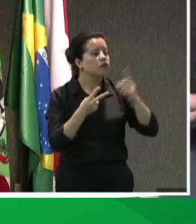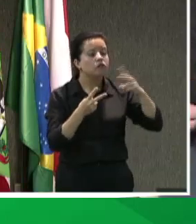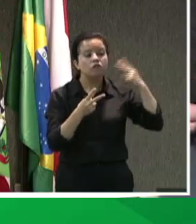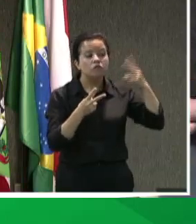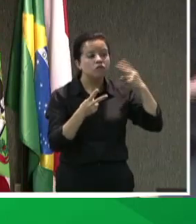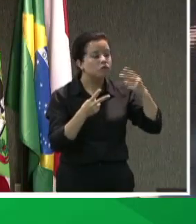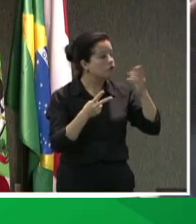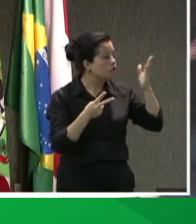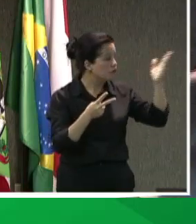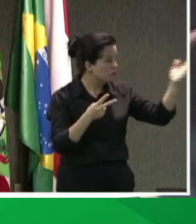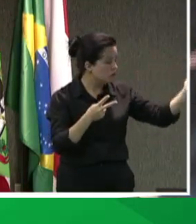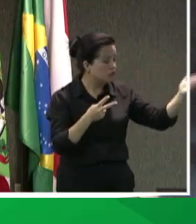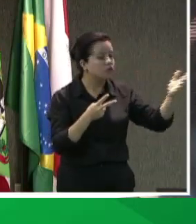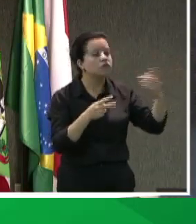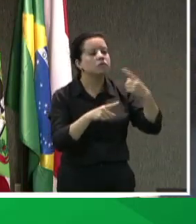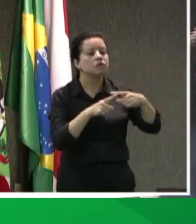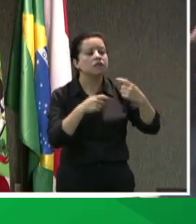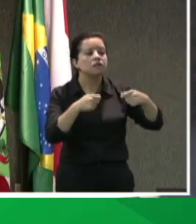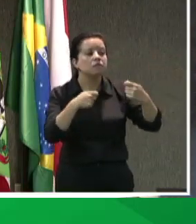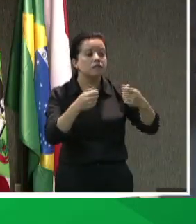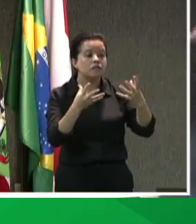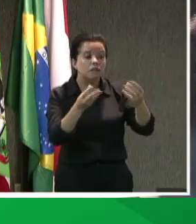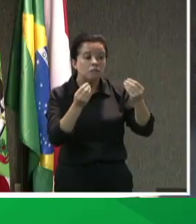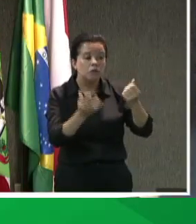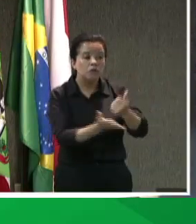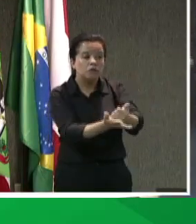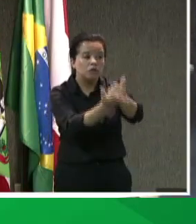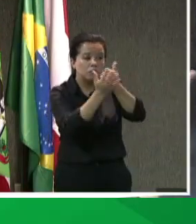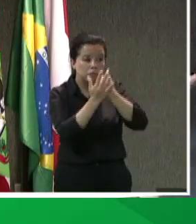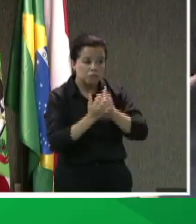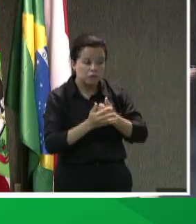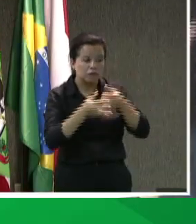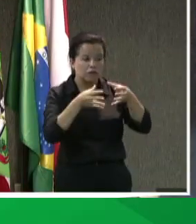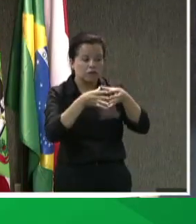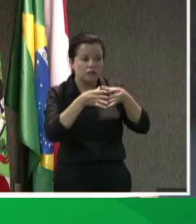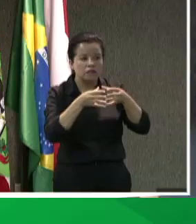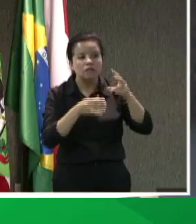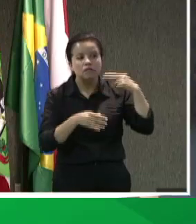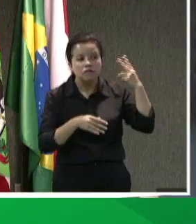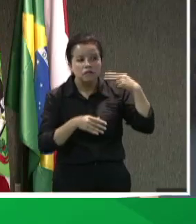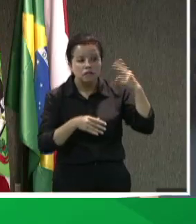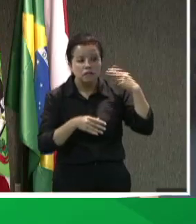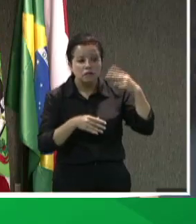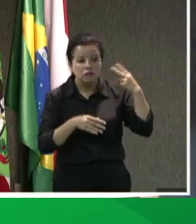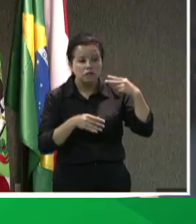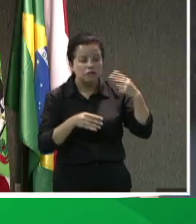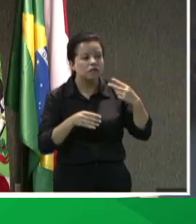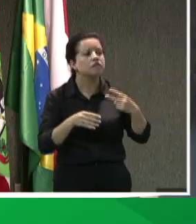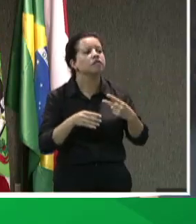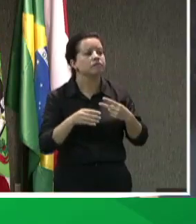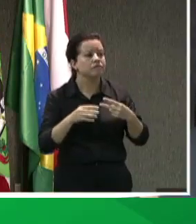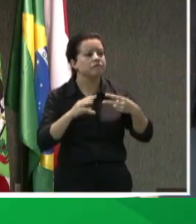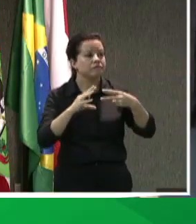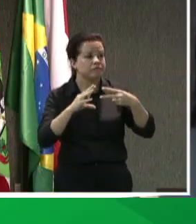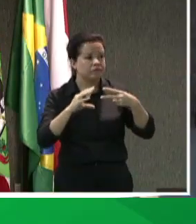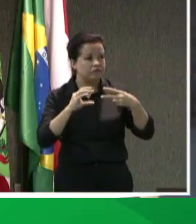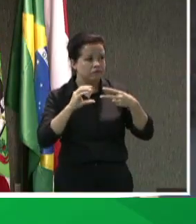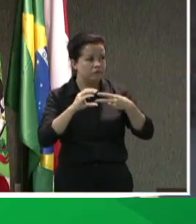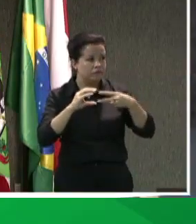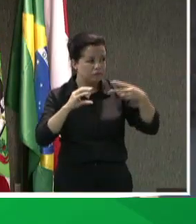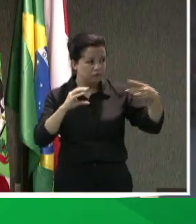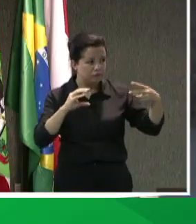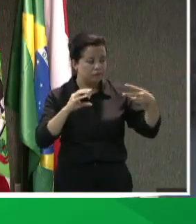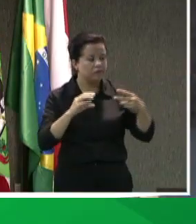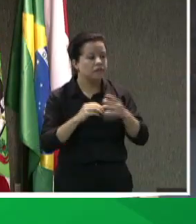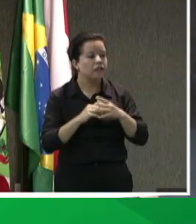vamos precisar de muito apoio da Câmara Municipal de Vereadores, e eu quero o Conselho também